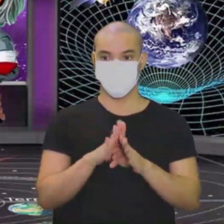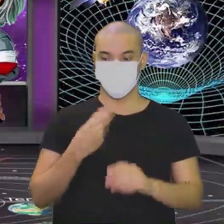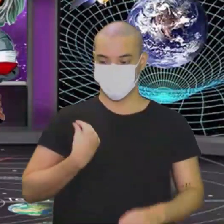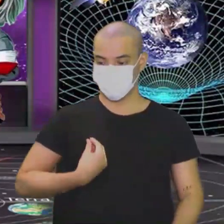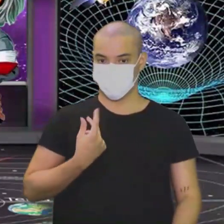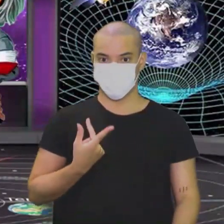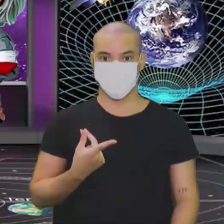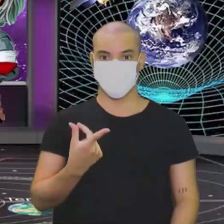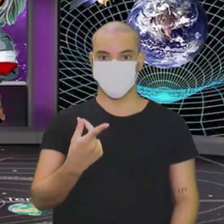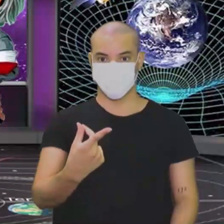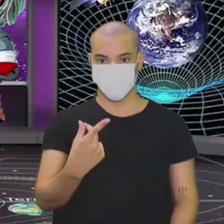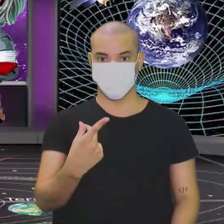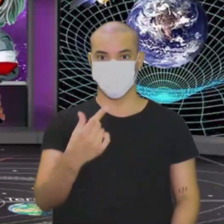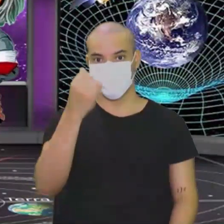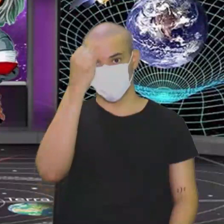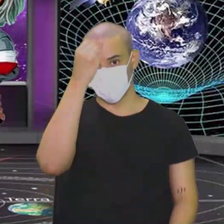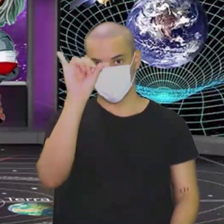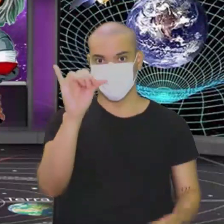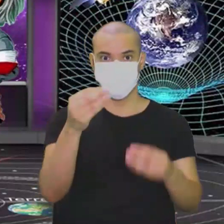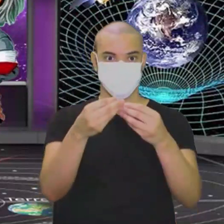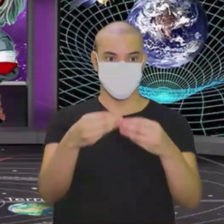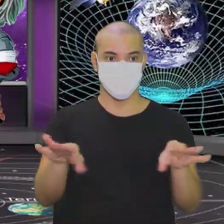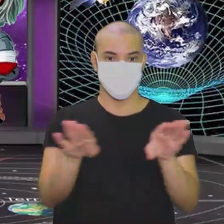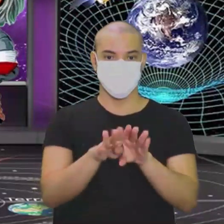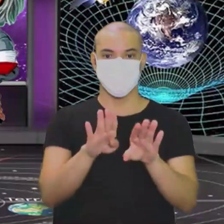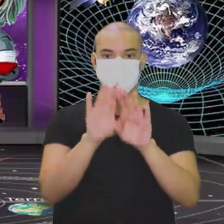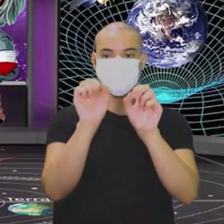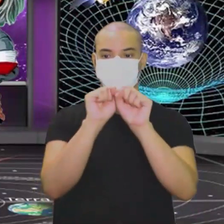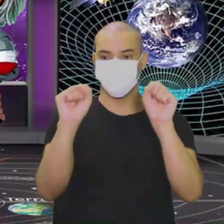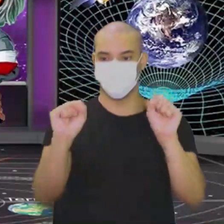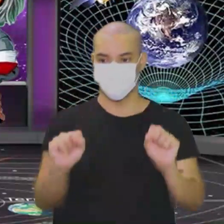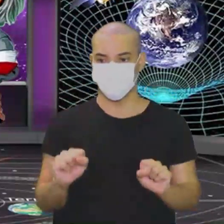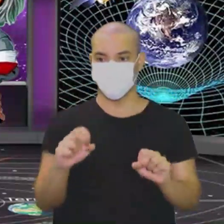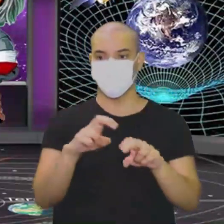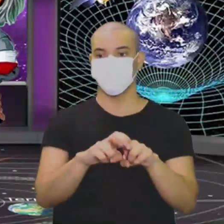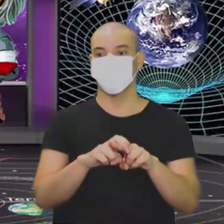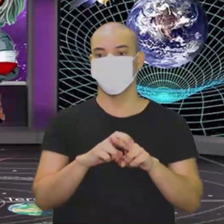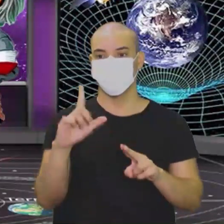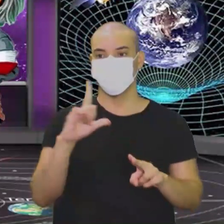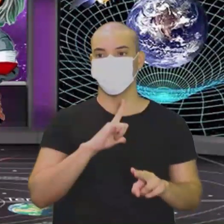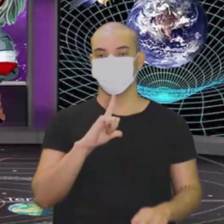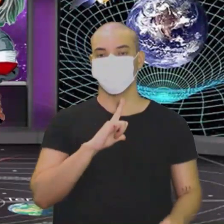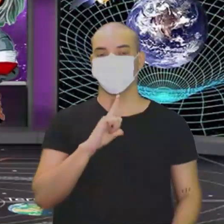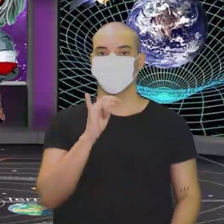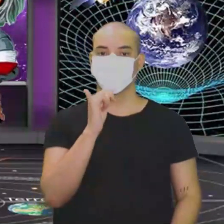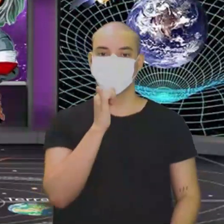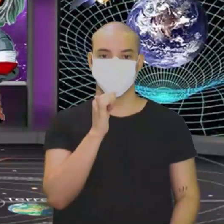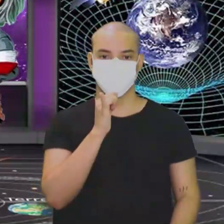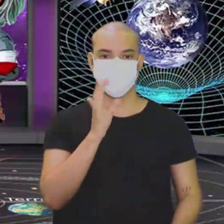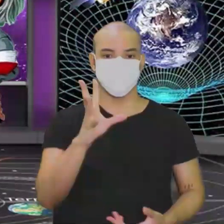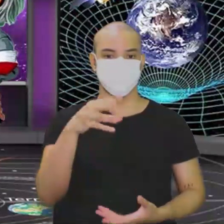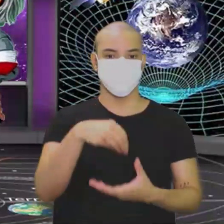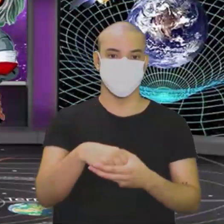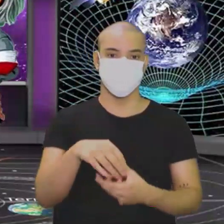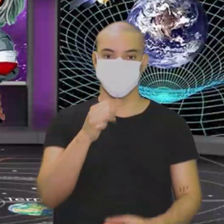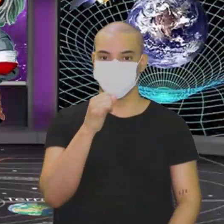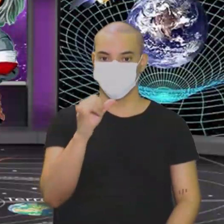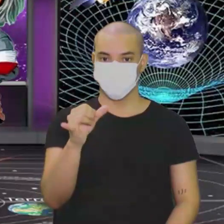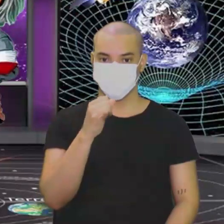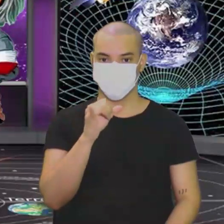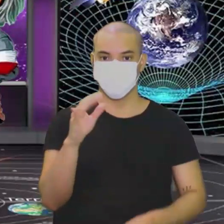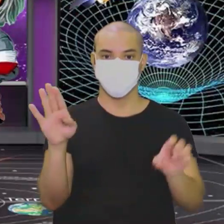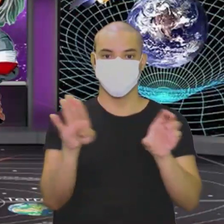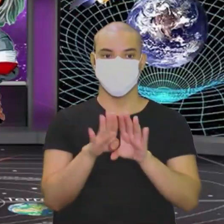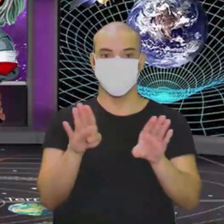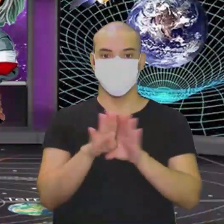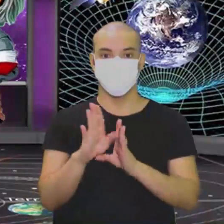garantir a integridade do sistema, certo? Então isso tem que ter tanto em estações de energia e também